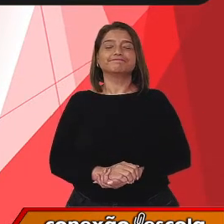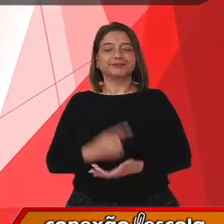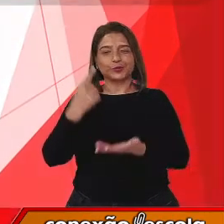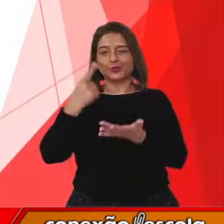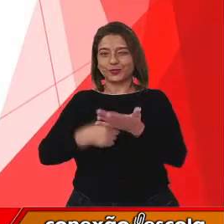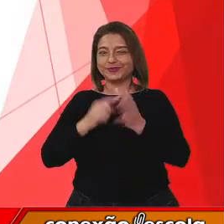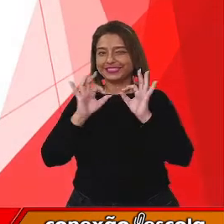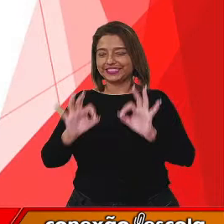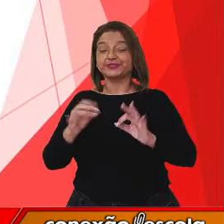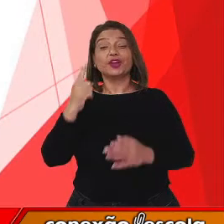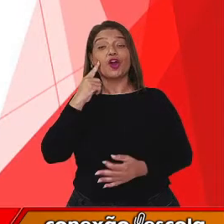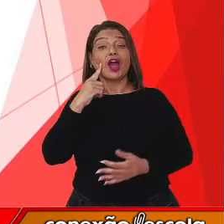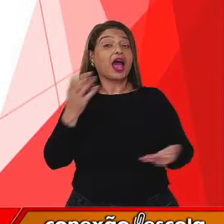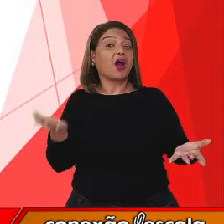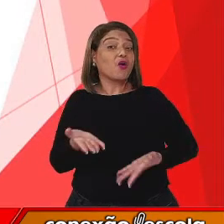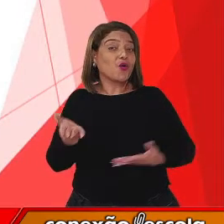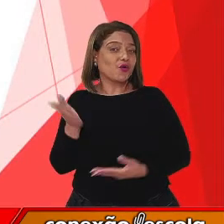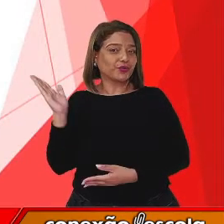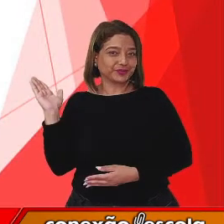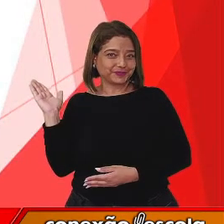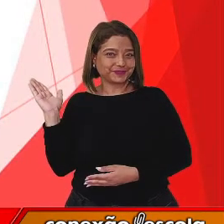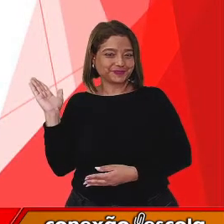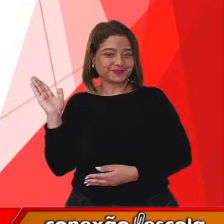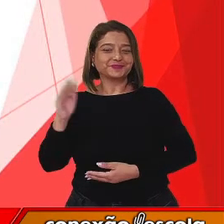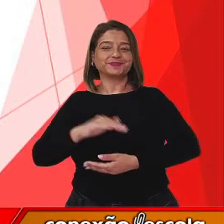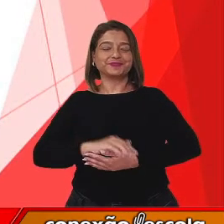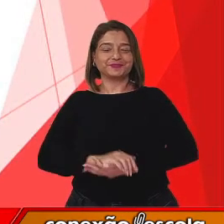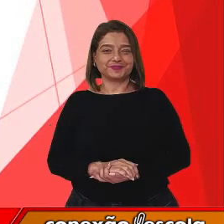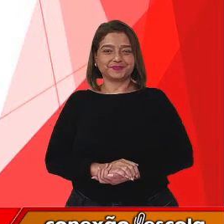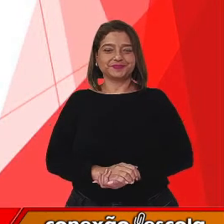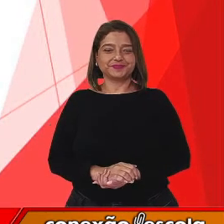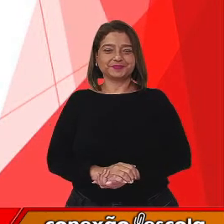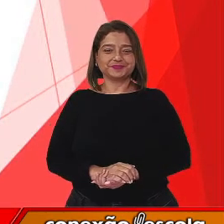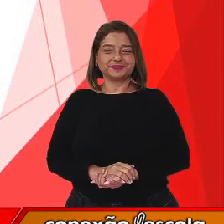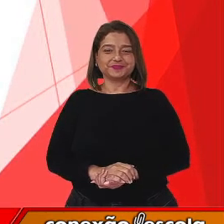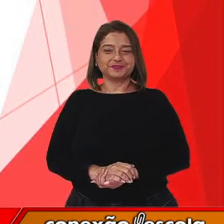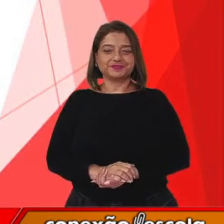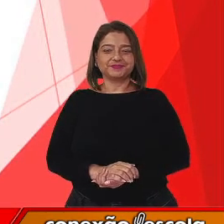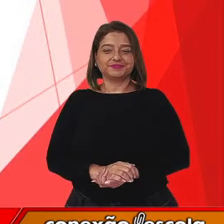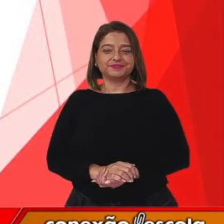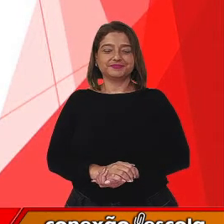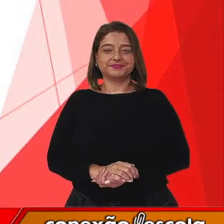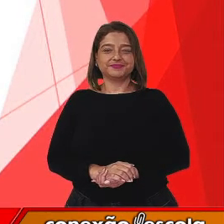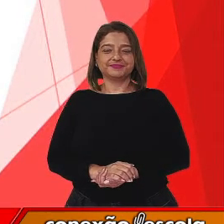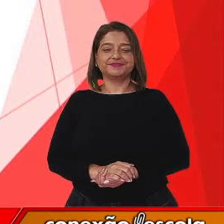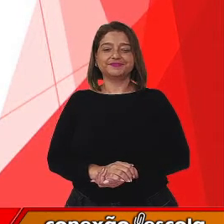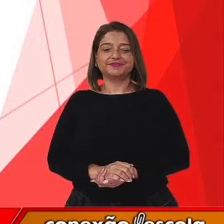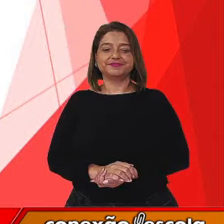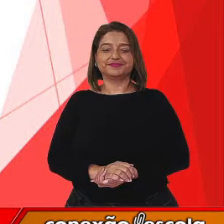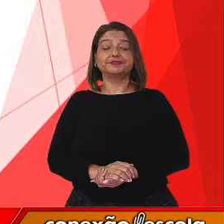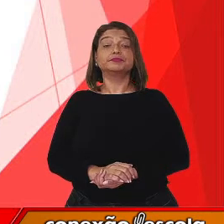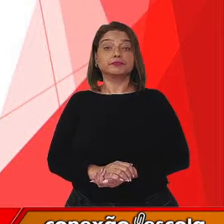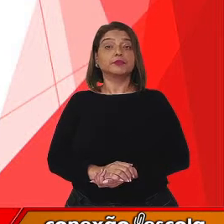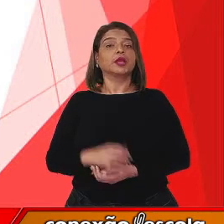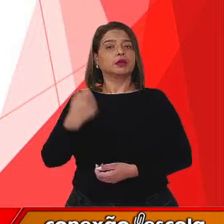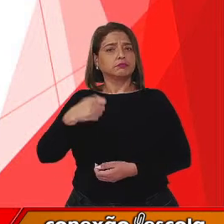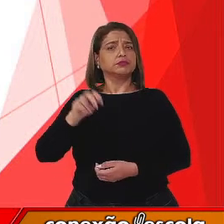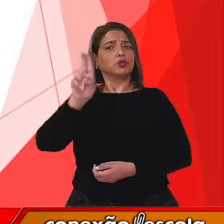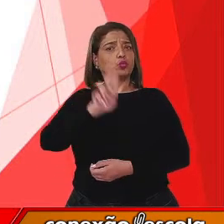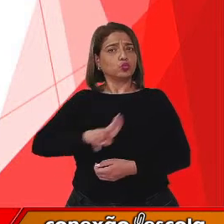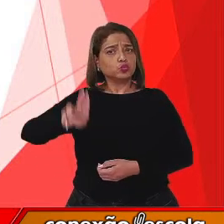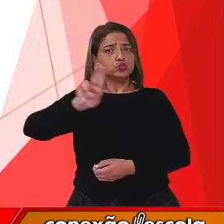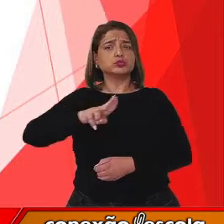Combinado? Olha isso aí. Wear safety gear to protect the body for injury. Então,